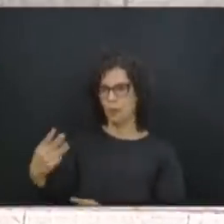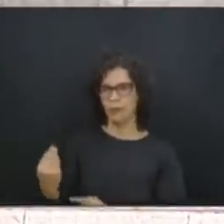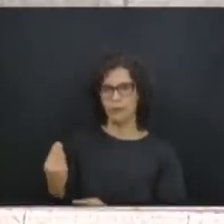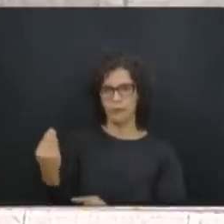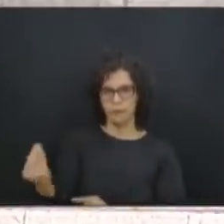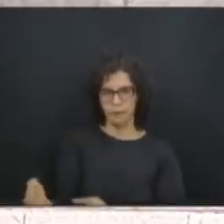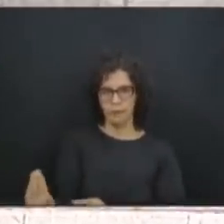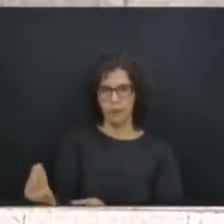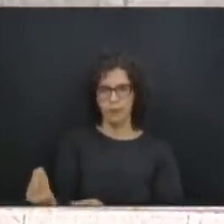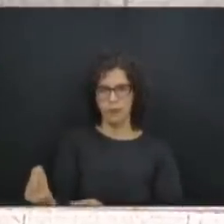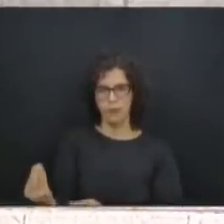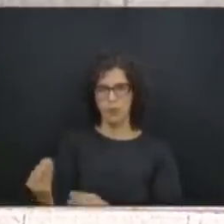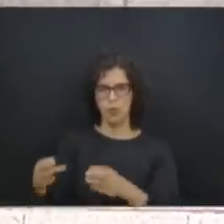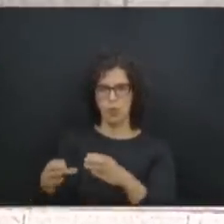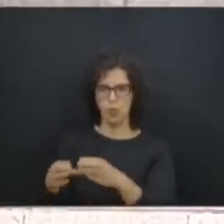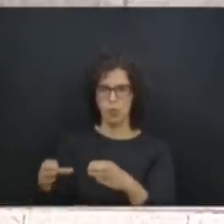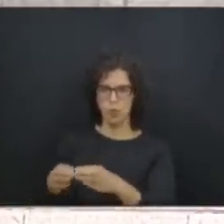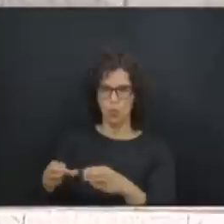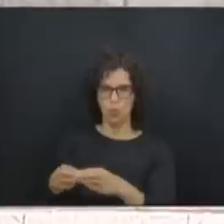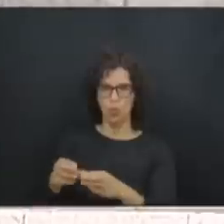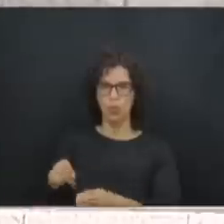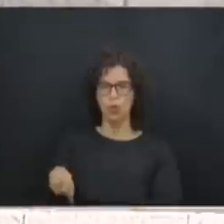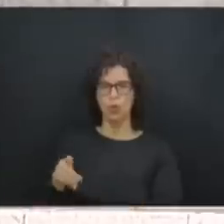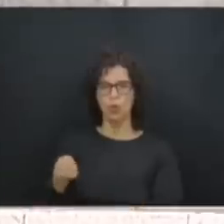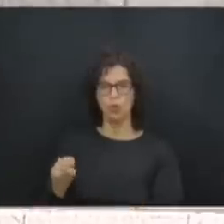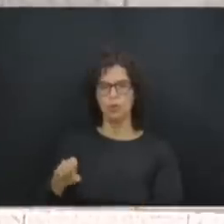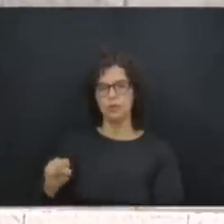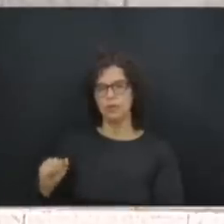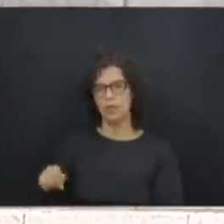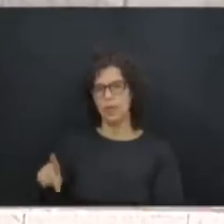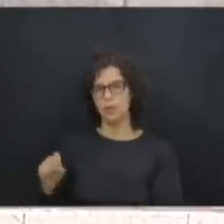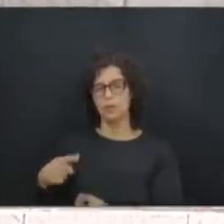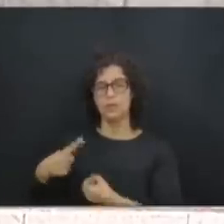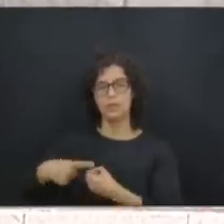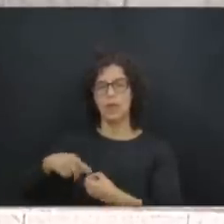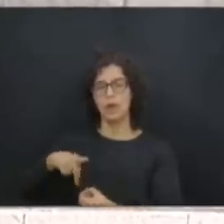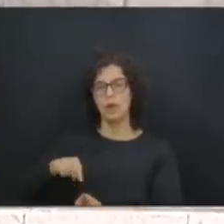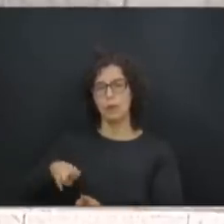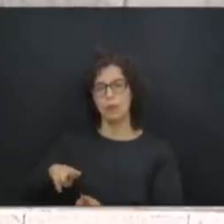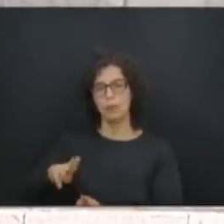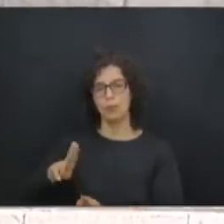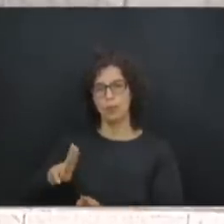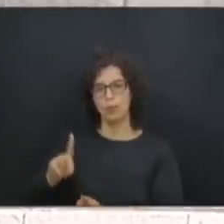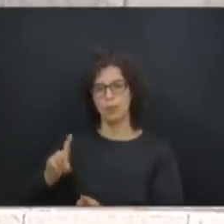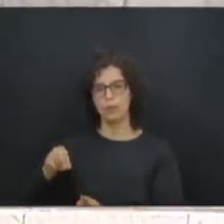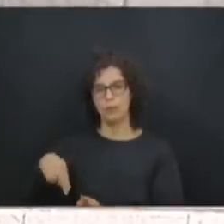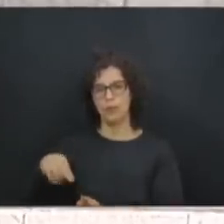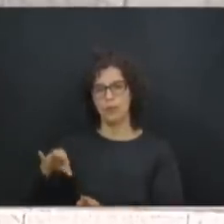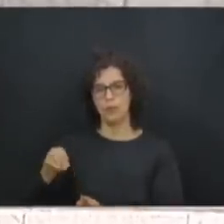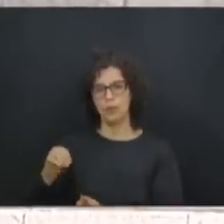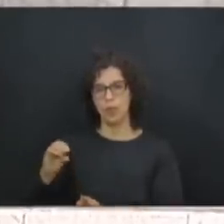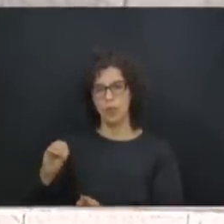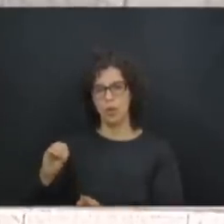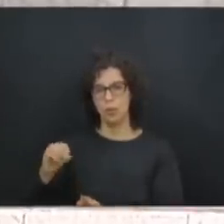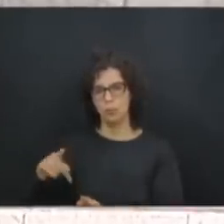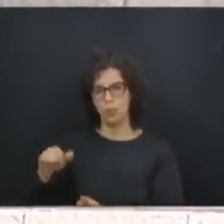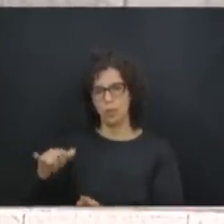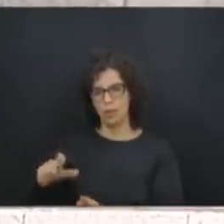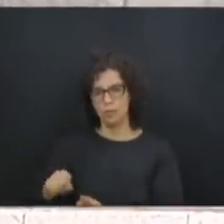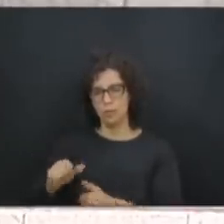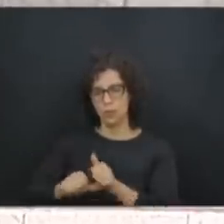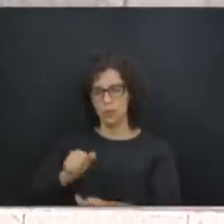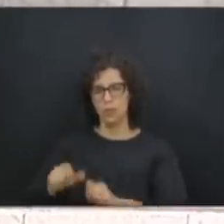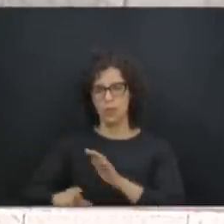cidade pública A Irmandade dos cossacos de Prudentópolis e tô com sede no município de Prudentópolis